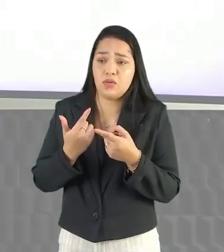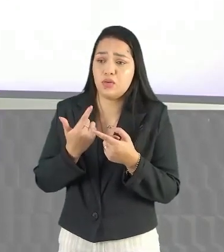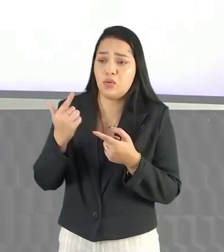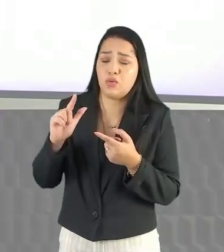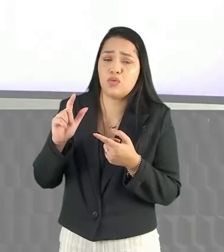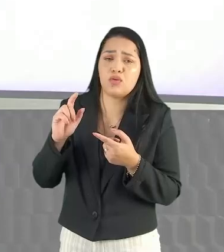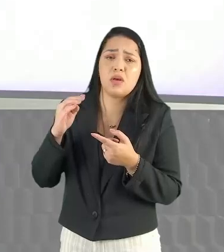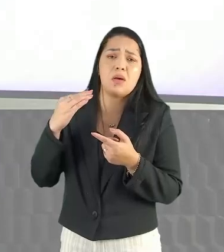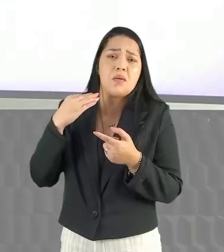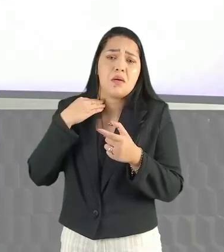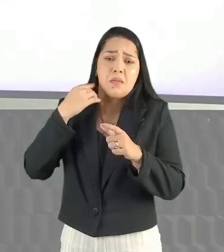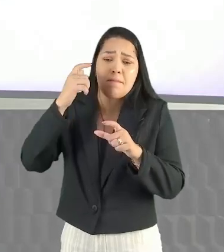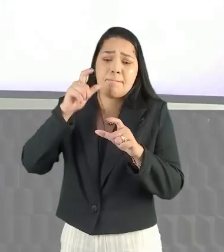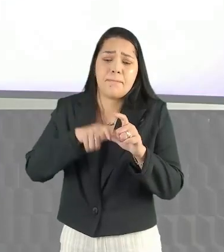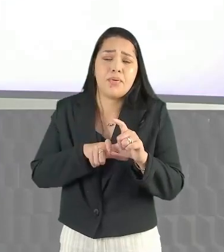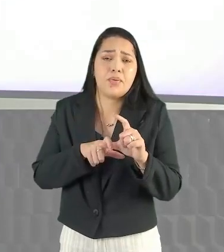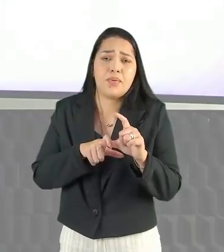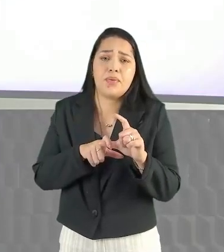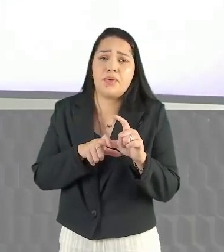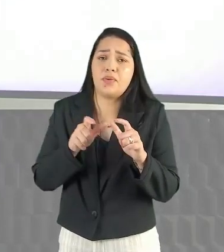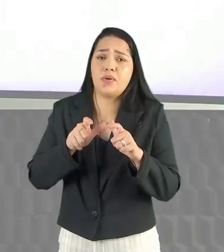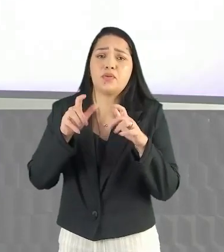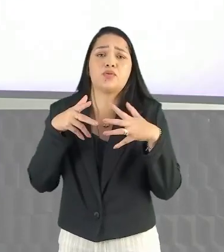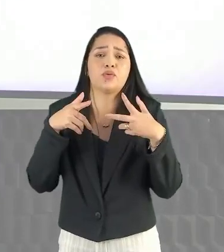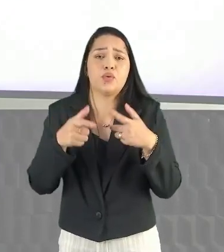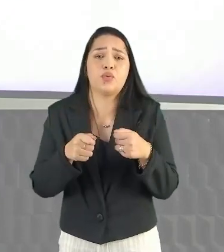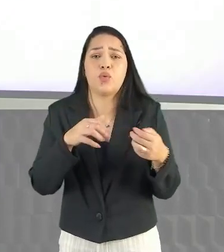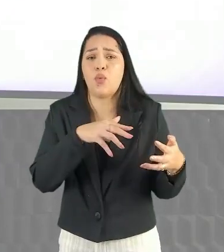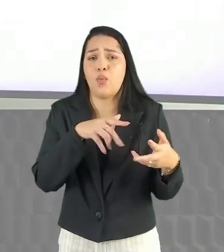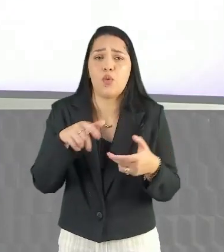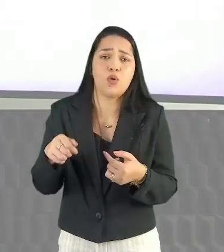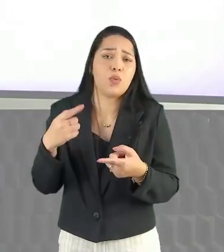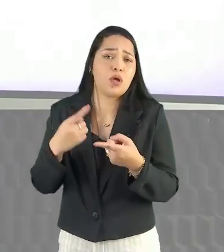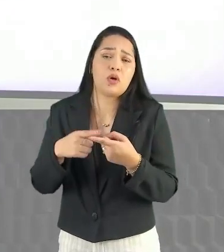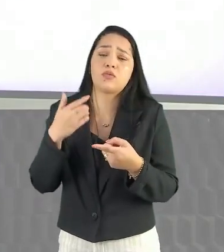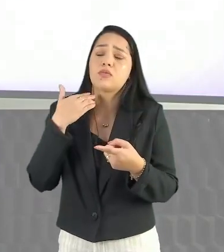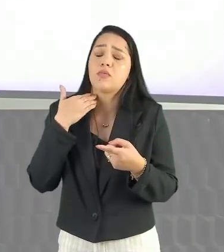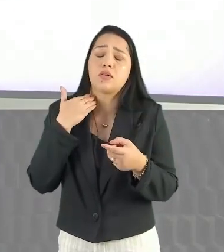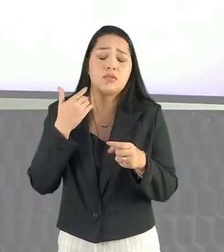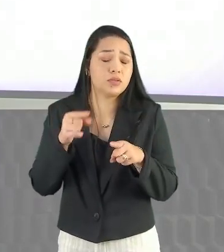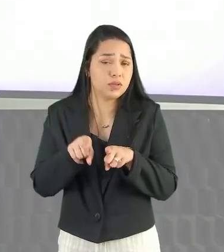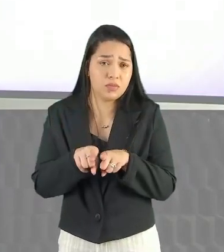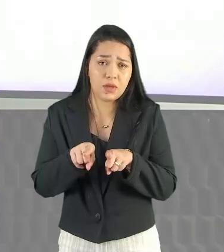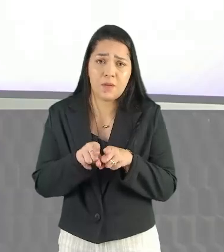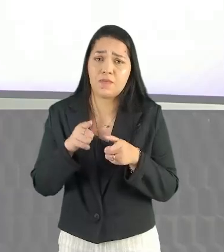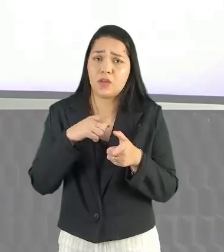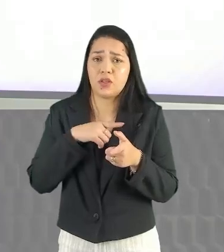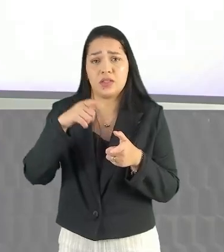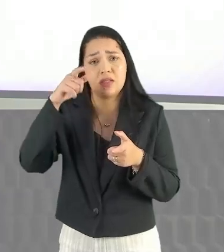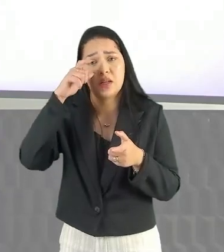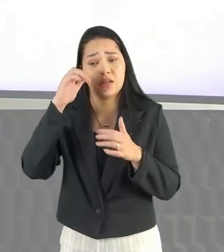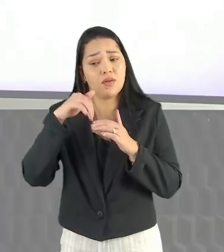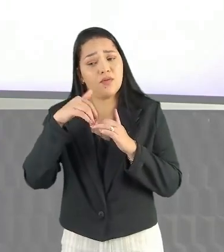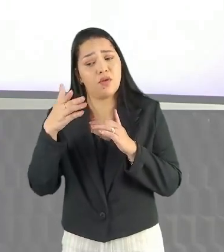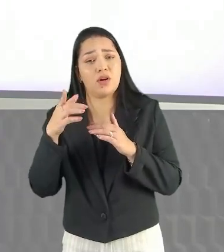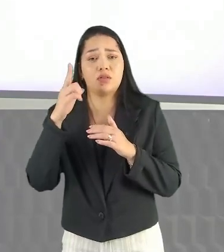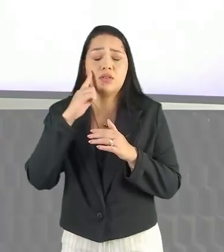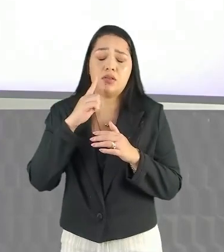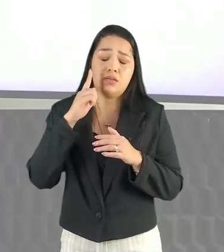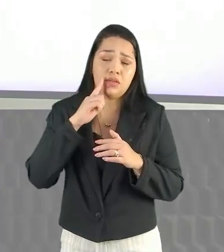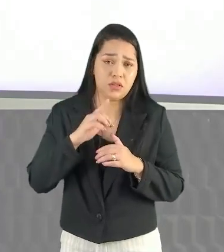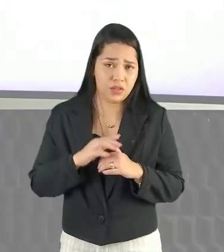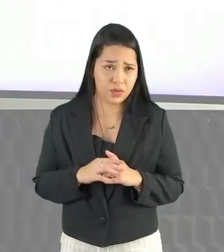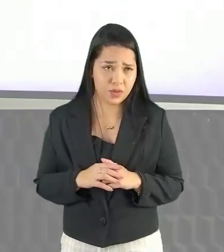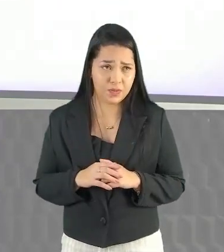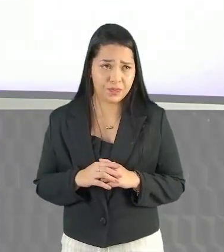bancos. Mas isso não movimentou os Estados Unidos, movimentou o mundo inteiro, porque os bancos também, claro, eles tinham, né, seus interesses fora dos Estados Unidos. Mas